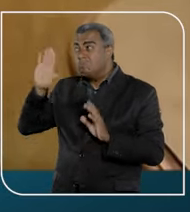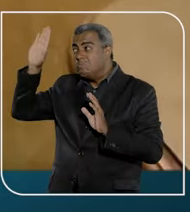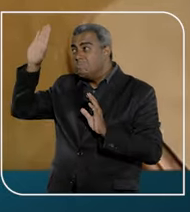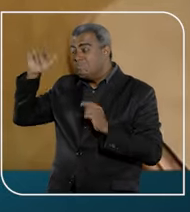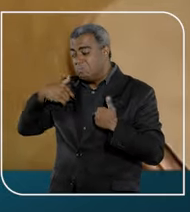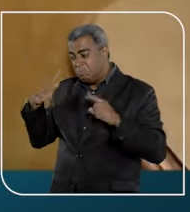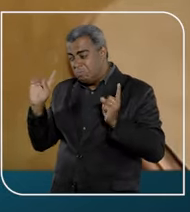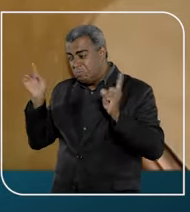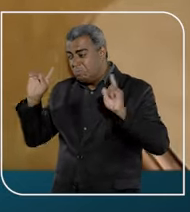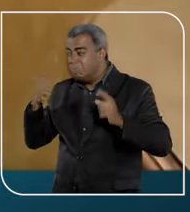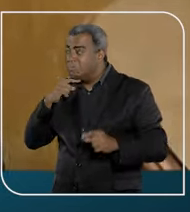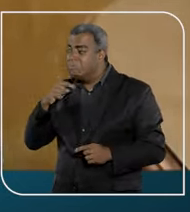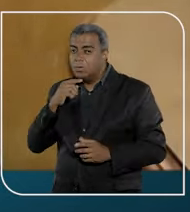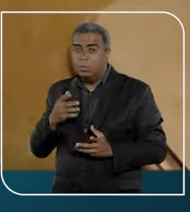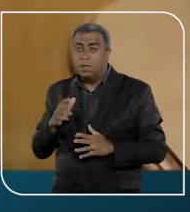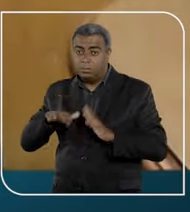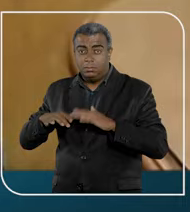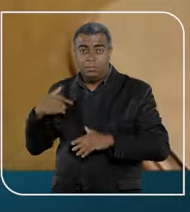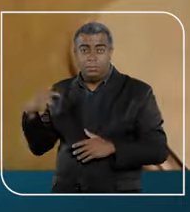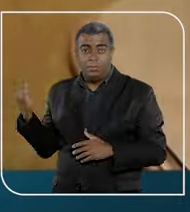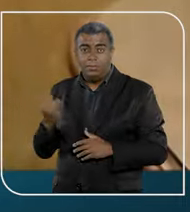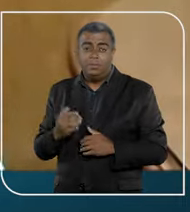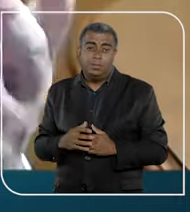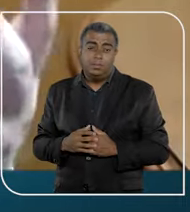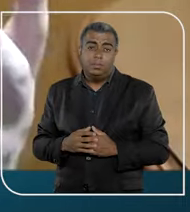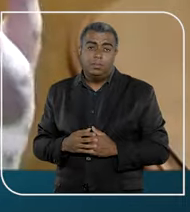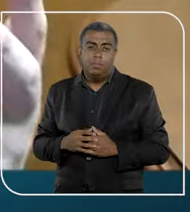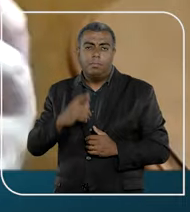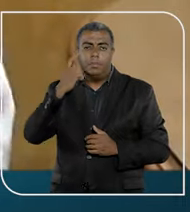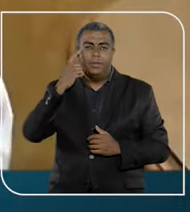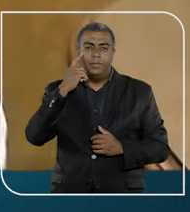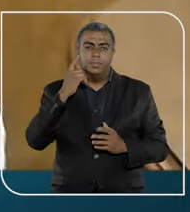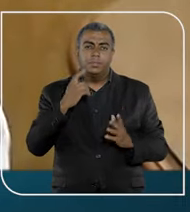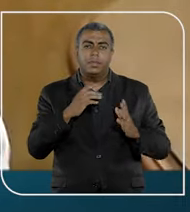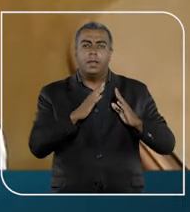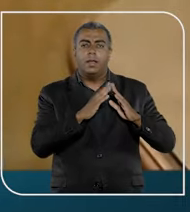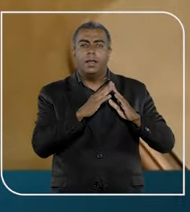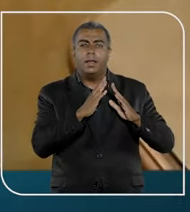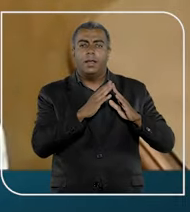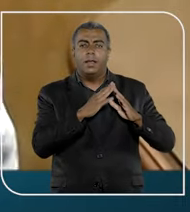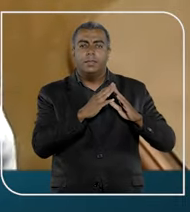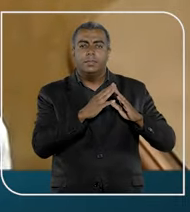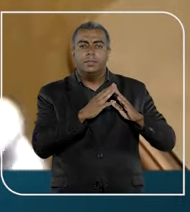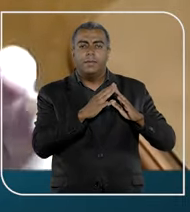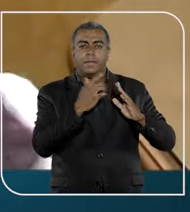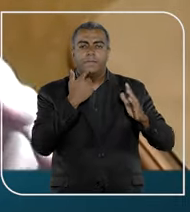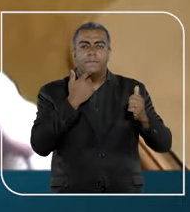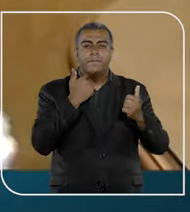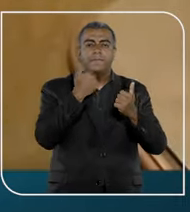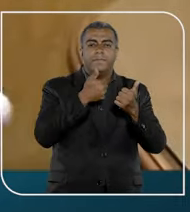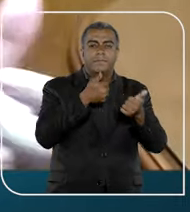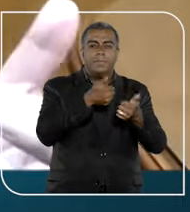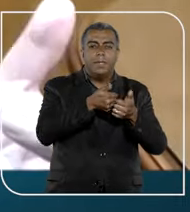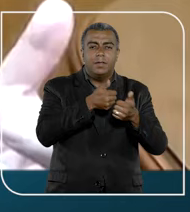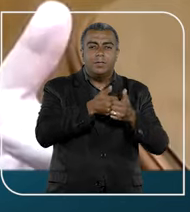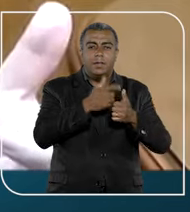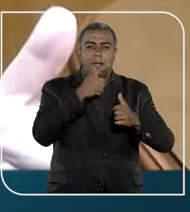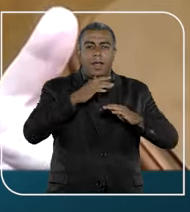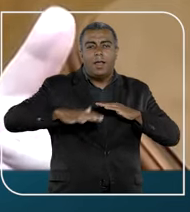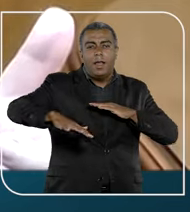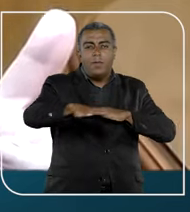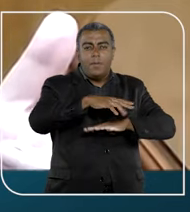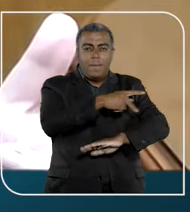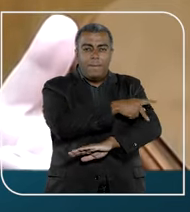ele mesmo já diz, não consigo. Né? Vou imaginar o seguinte, pegar aquelas casas de frente para o Lago